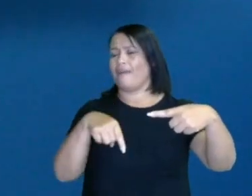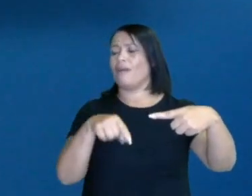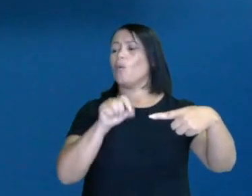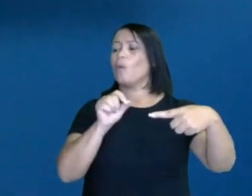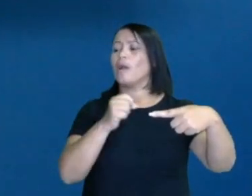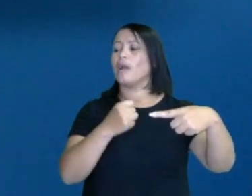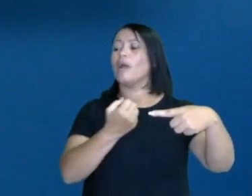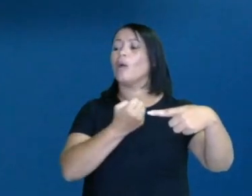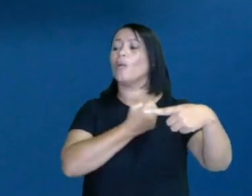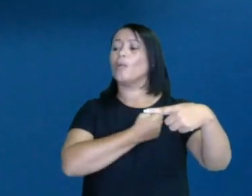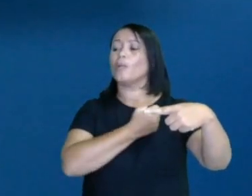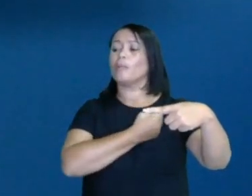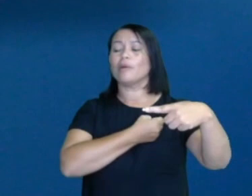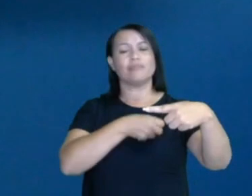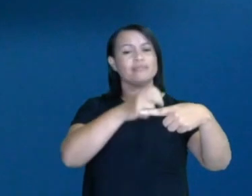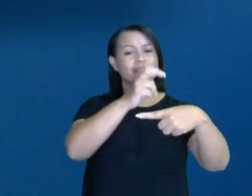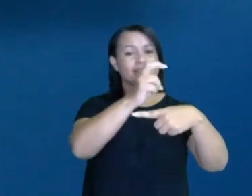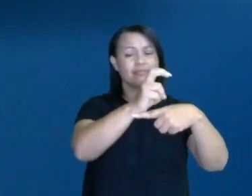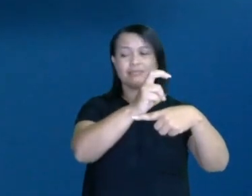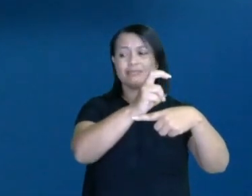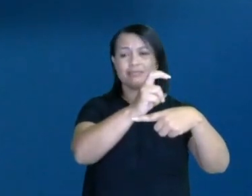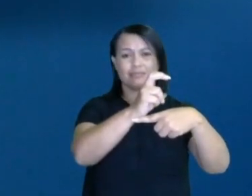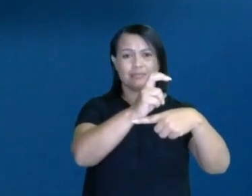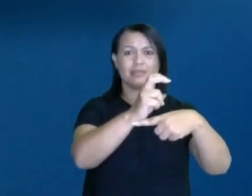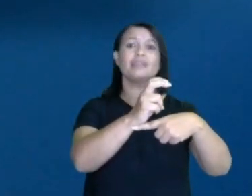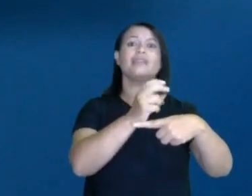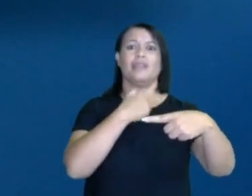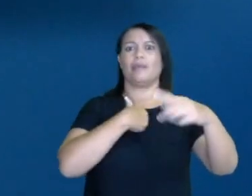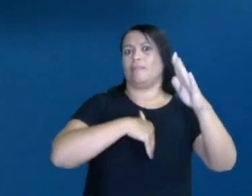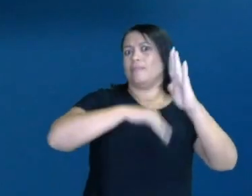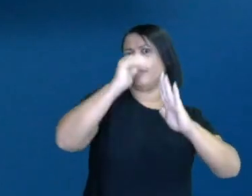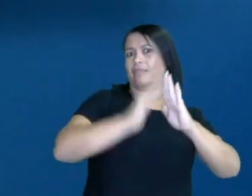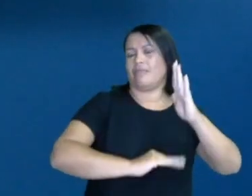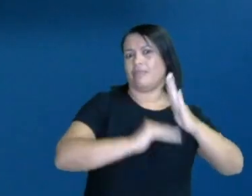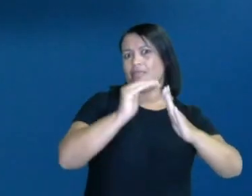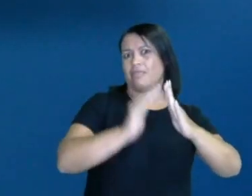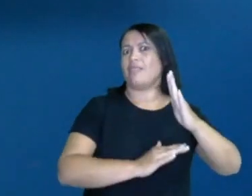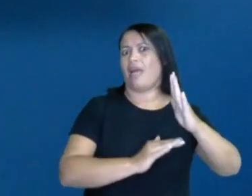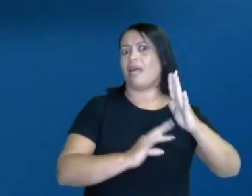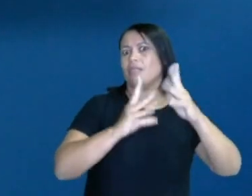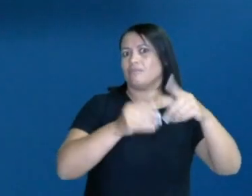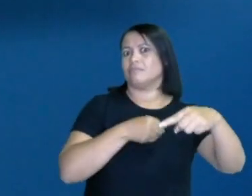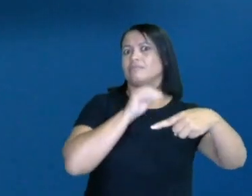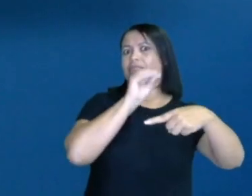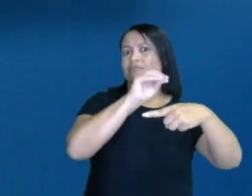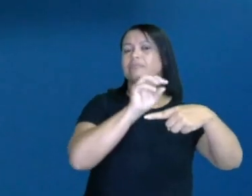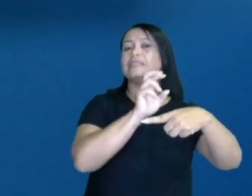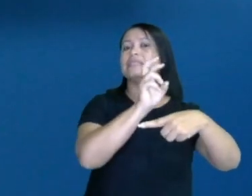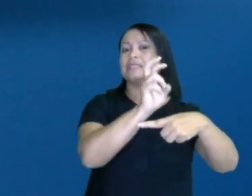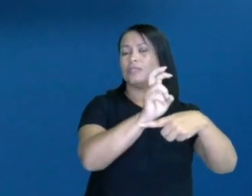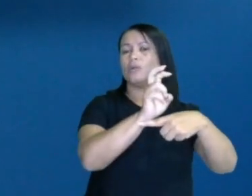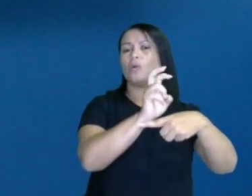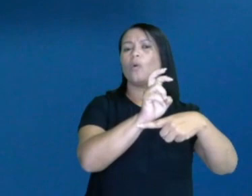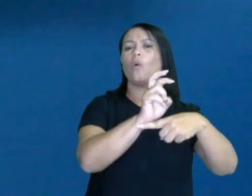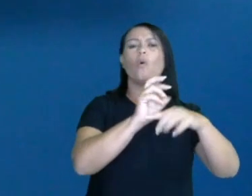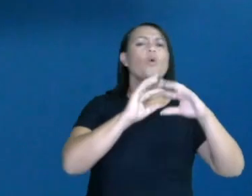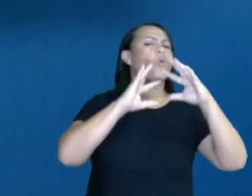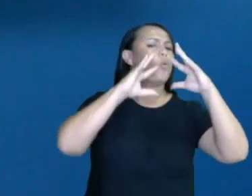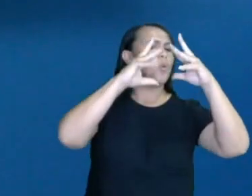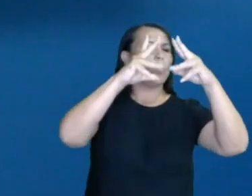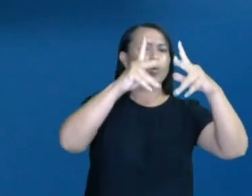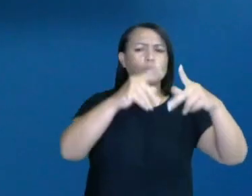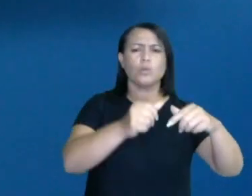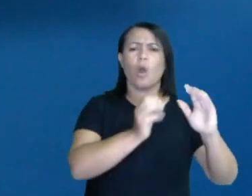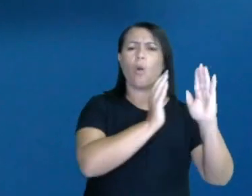o número 5, que é a minha parte pintada da minha fração. E o total